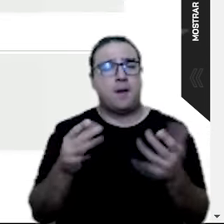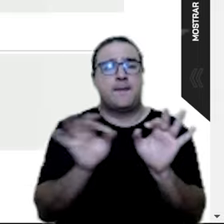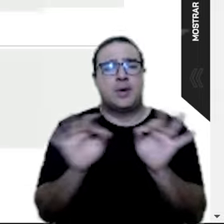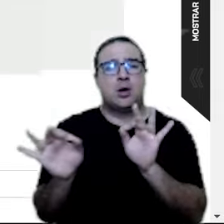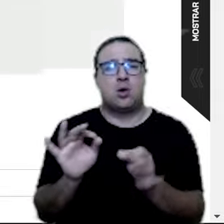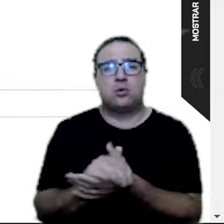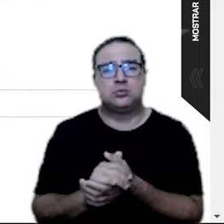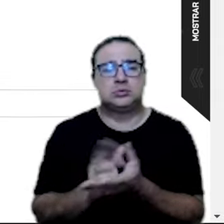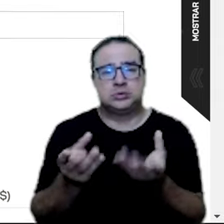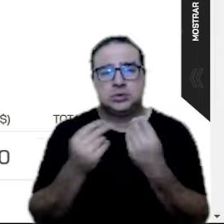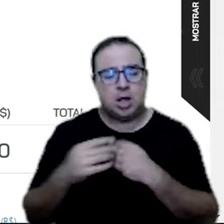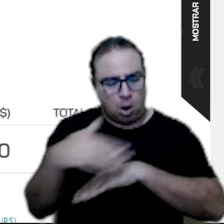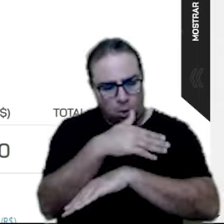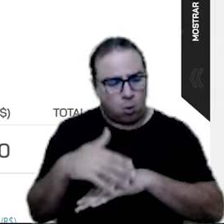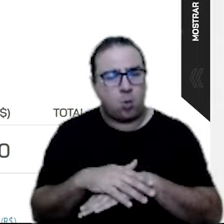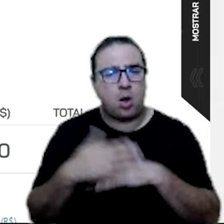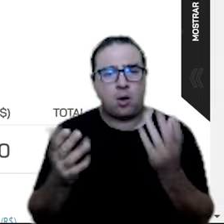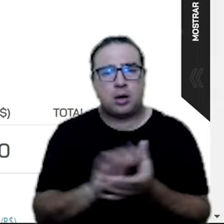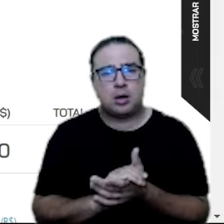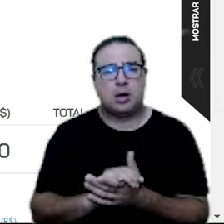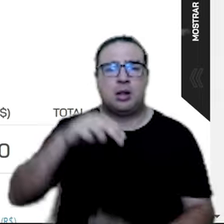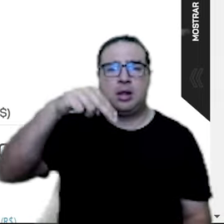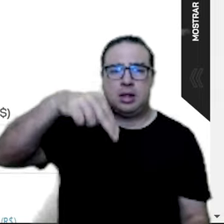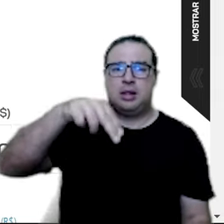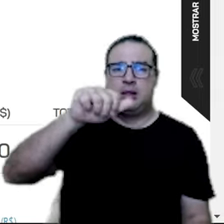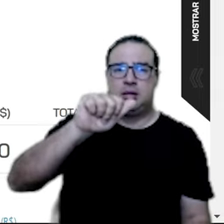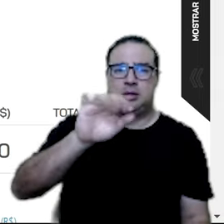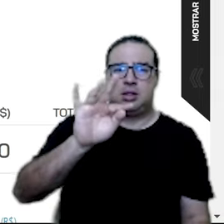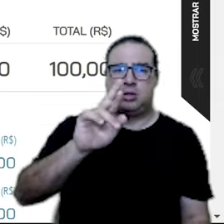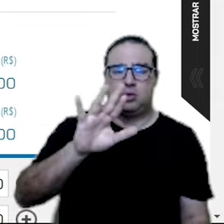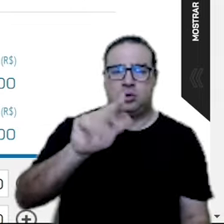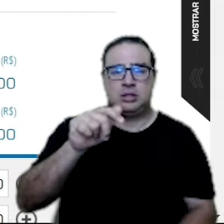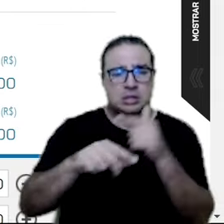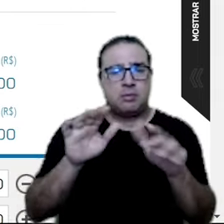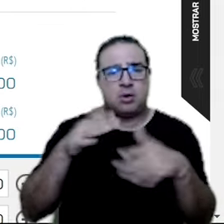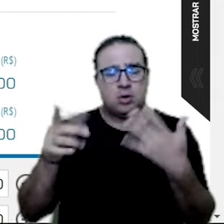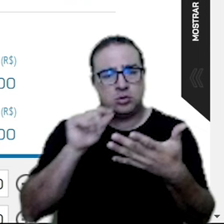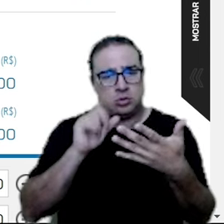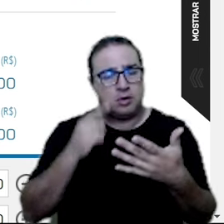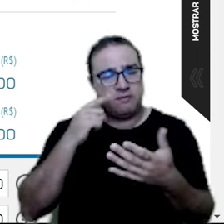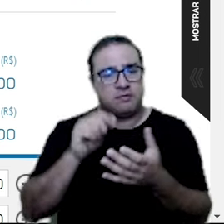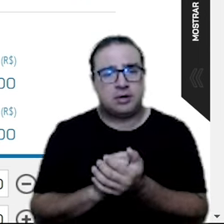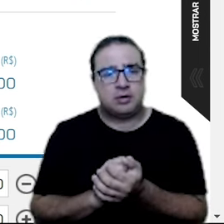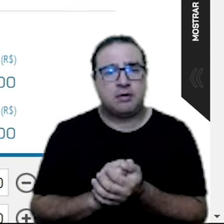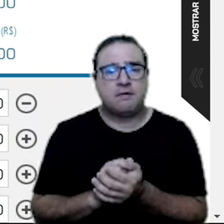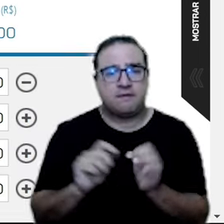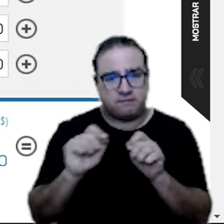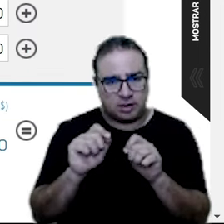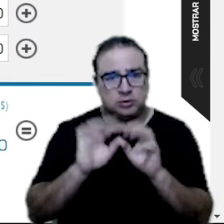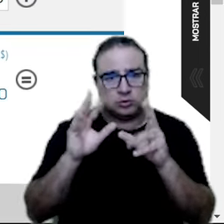emitido aqui ele traz o endereço a natureza da operação que a gente vai selecionar para visualizar ó lá